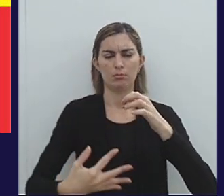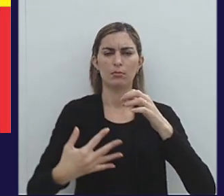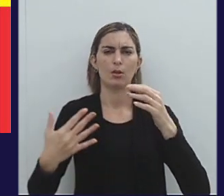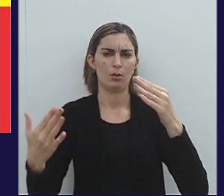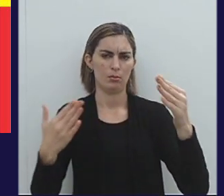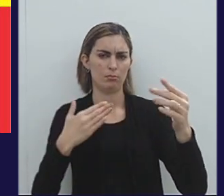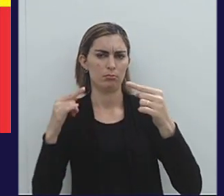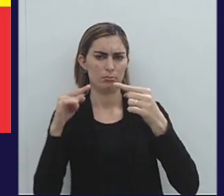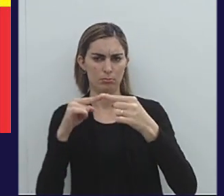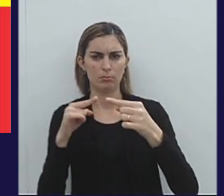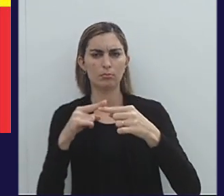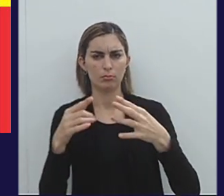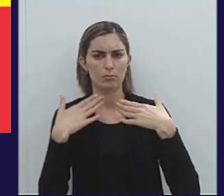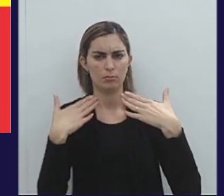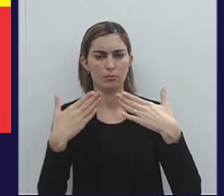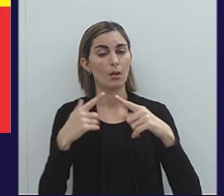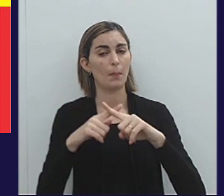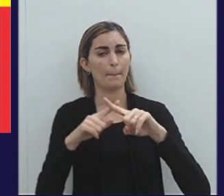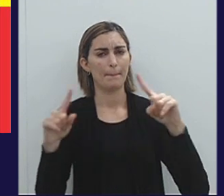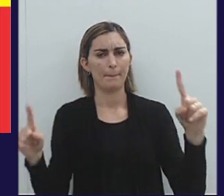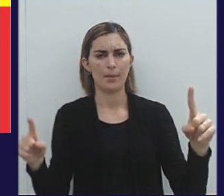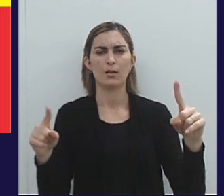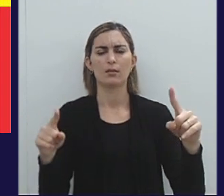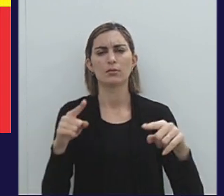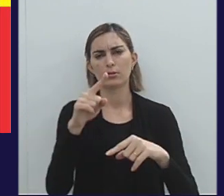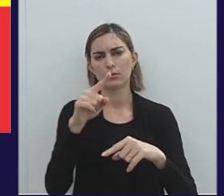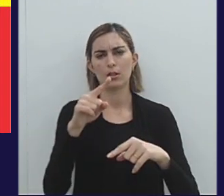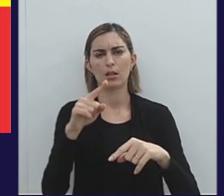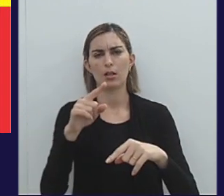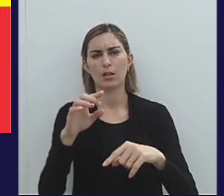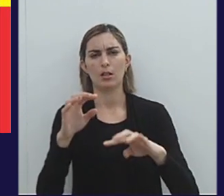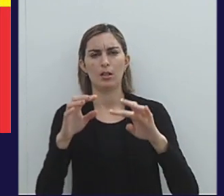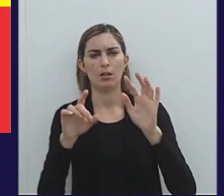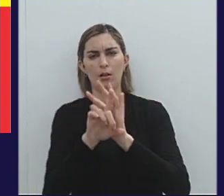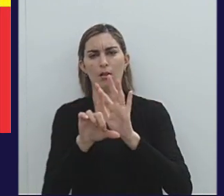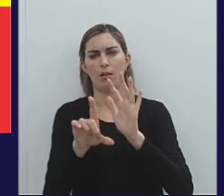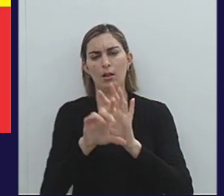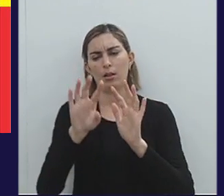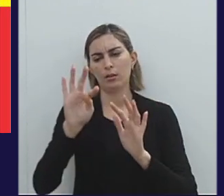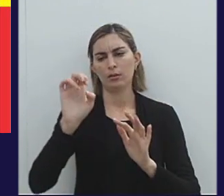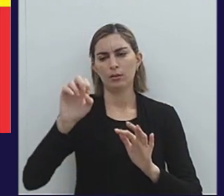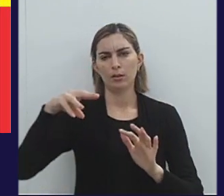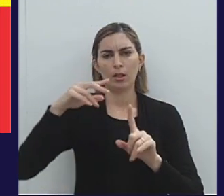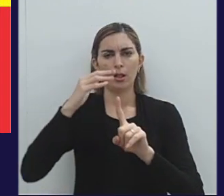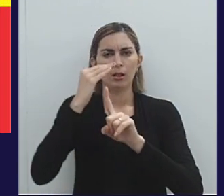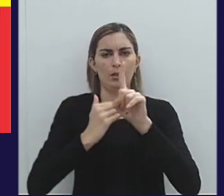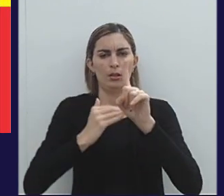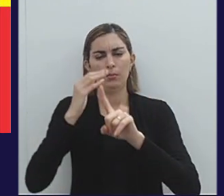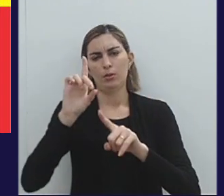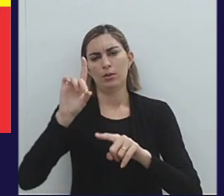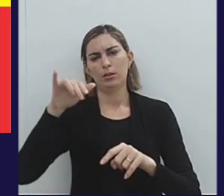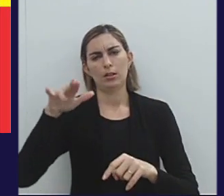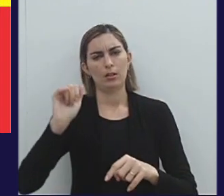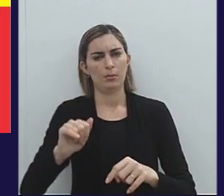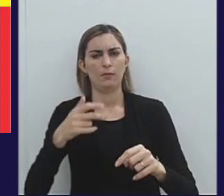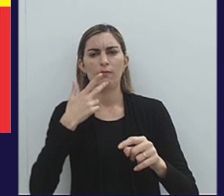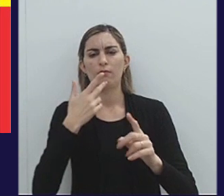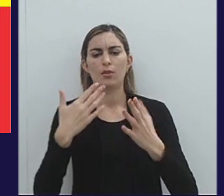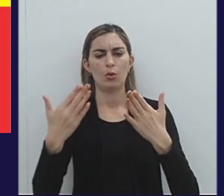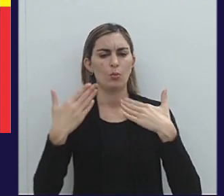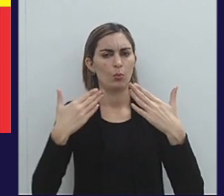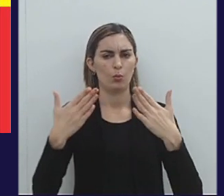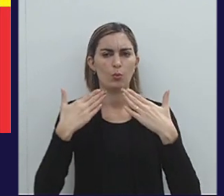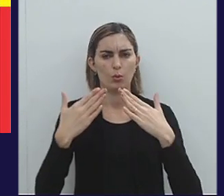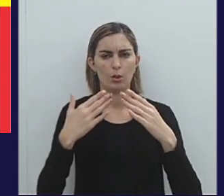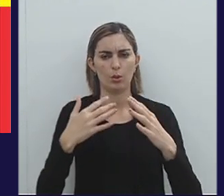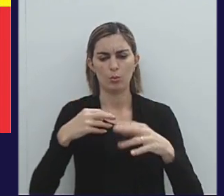em relação à questão do calor, mas em relação à questão da lei da termodinâmica, que a gente diz que o calor,